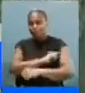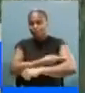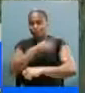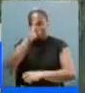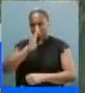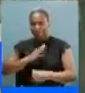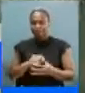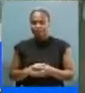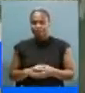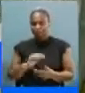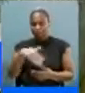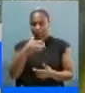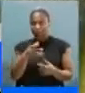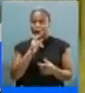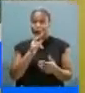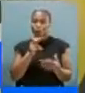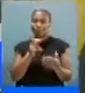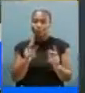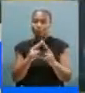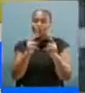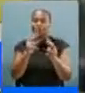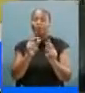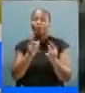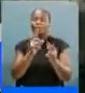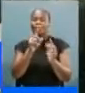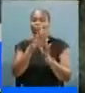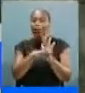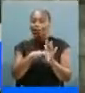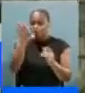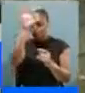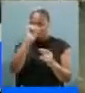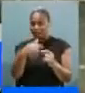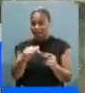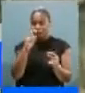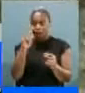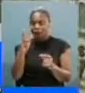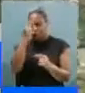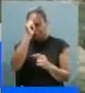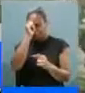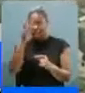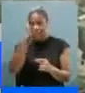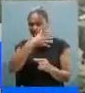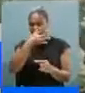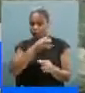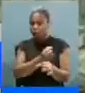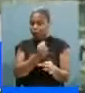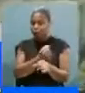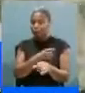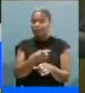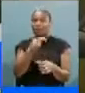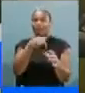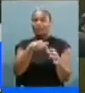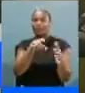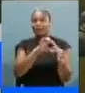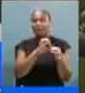Armadas. As prioridades vão de encontro ao que está estipulado no programa do Governo, voltado para cumprir as atividades operacionais,